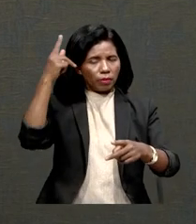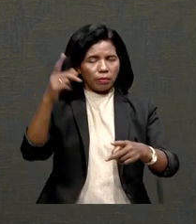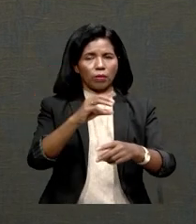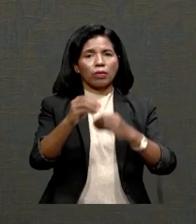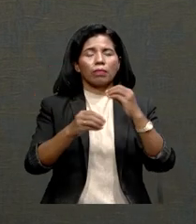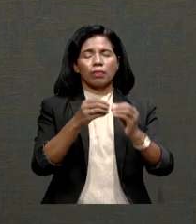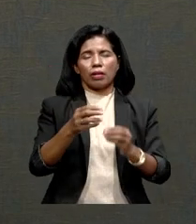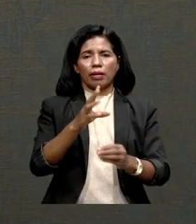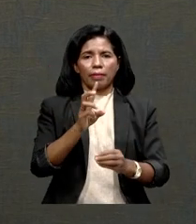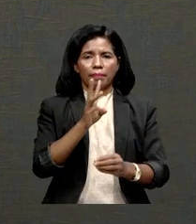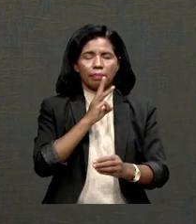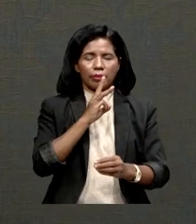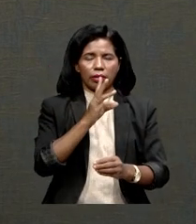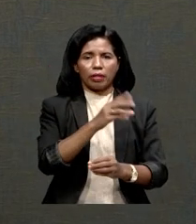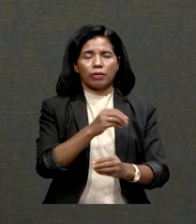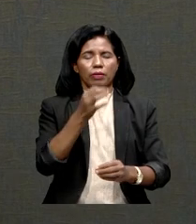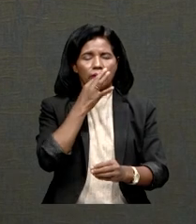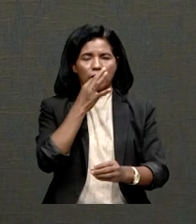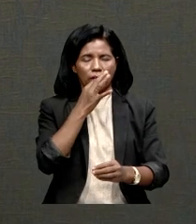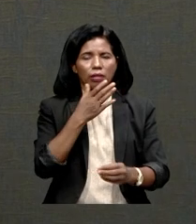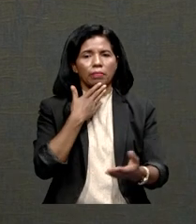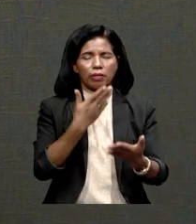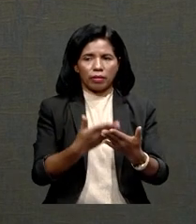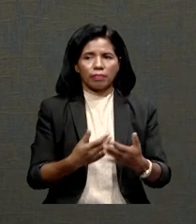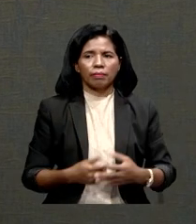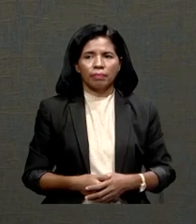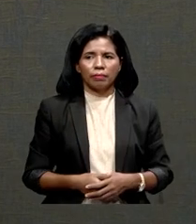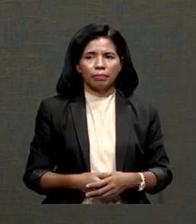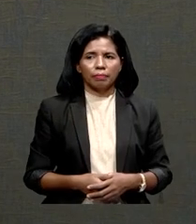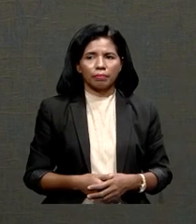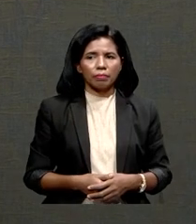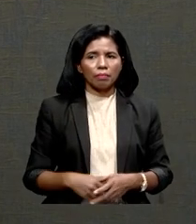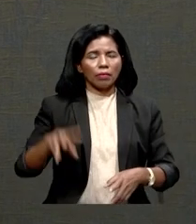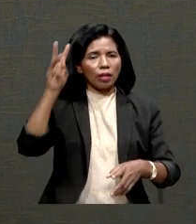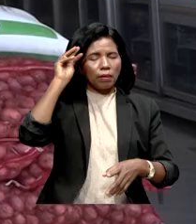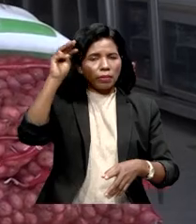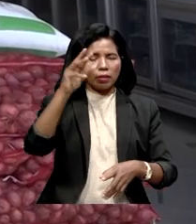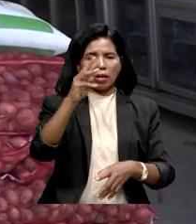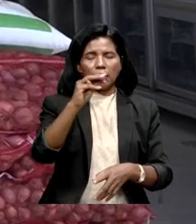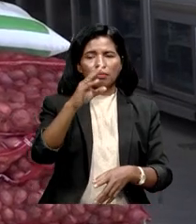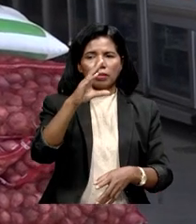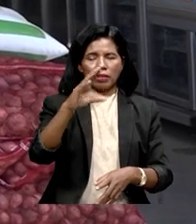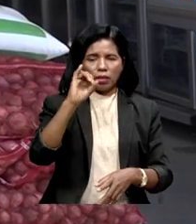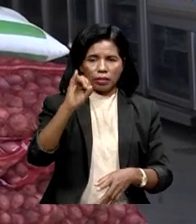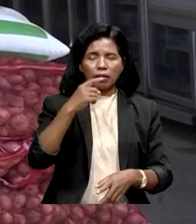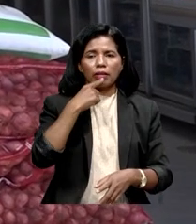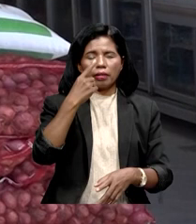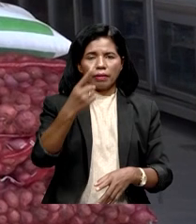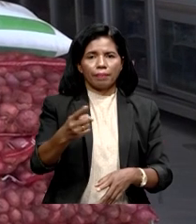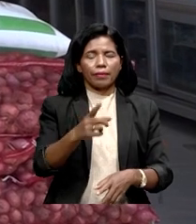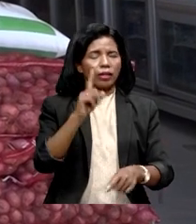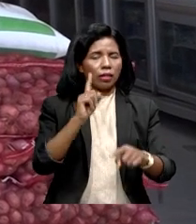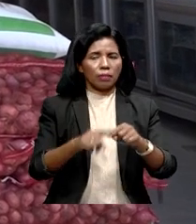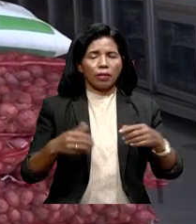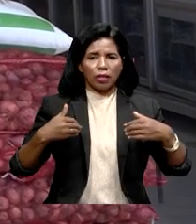que precisa. Estava no batida, nem marcar a minha esperança. Antes, Nemos, ministro Comércio e Indústria, informa ao Nakatak, a Tulabeli e